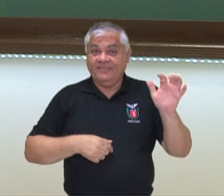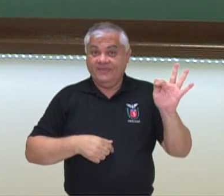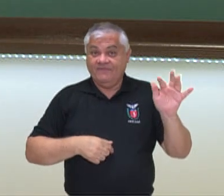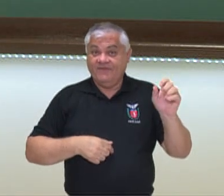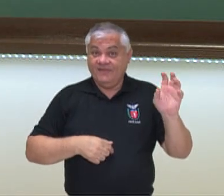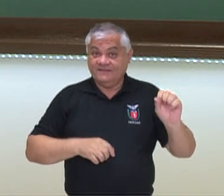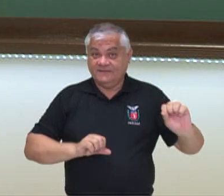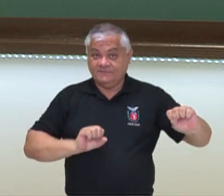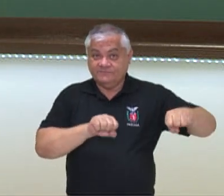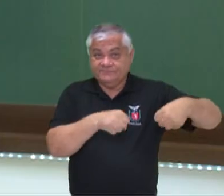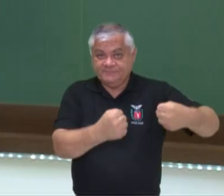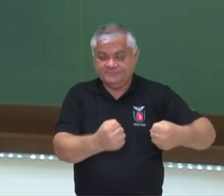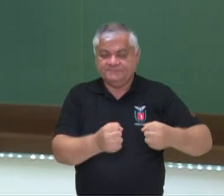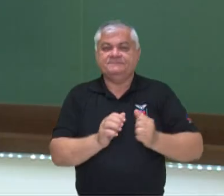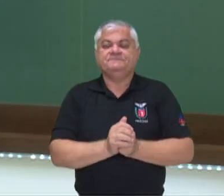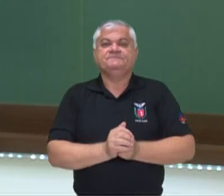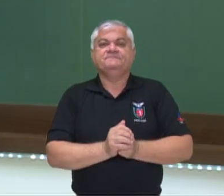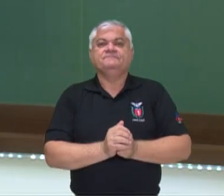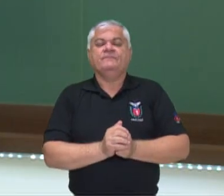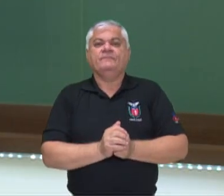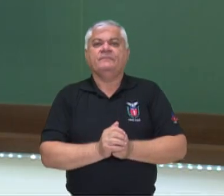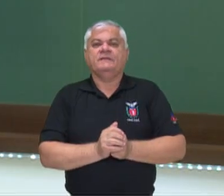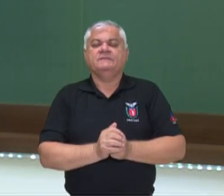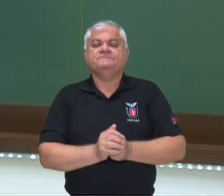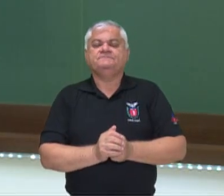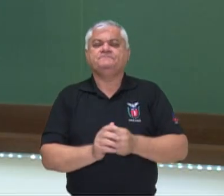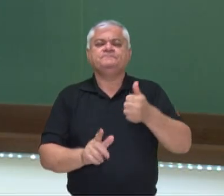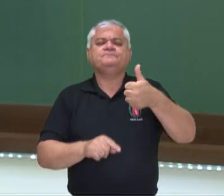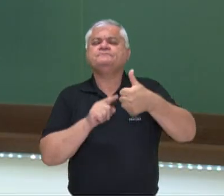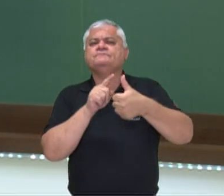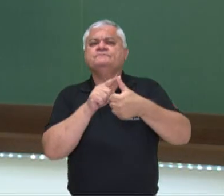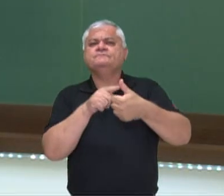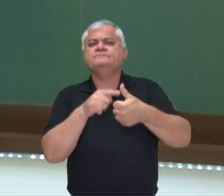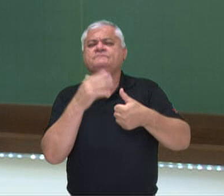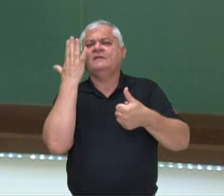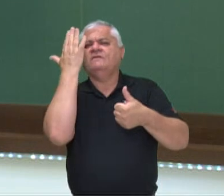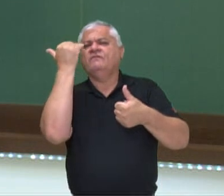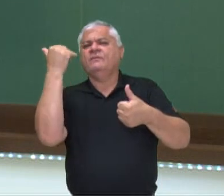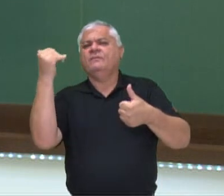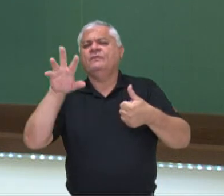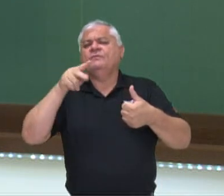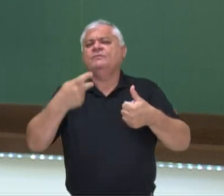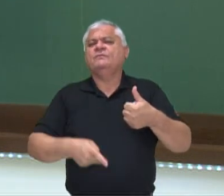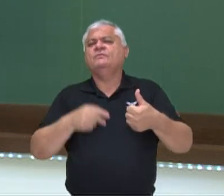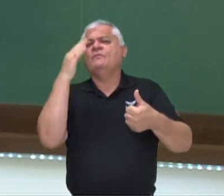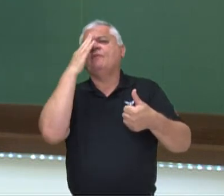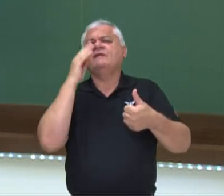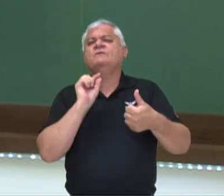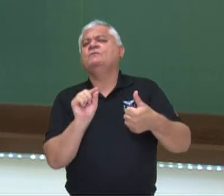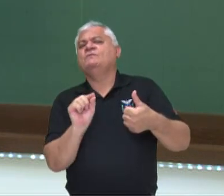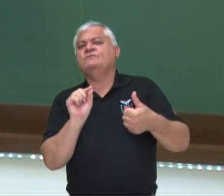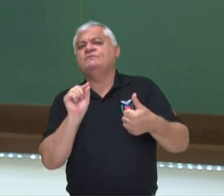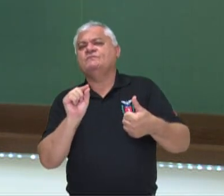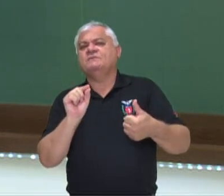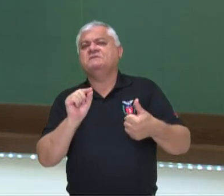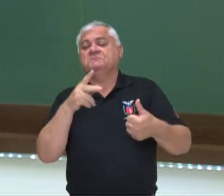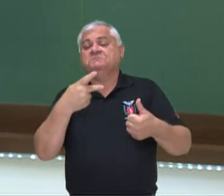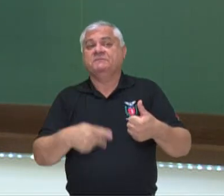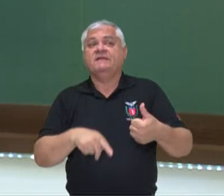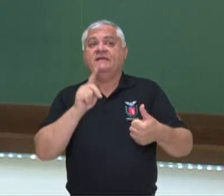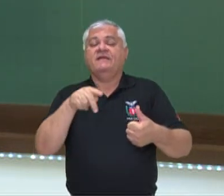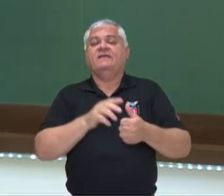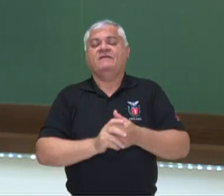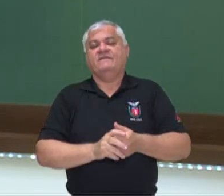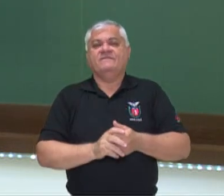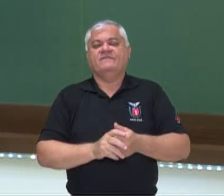invasão. Um dos esportes de invasão mais conhecidos aqui no Brasil, o mais praticado no nosso país,